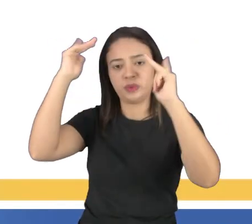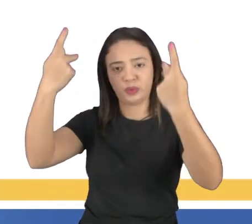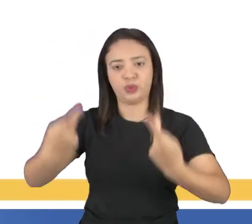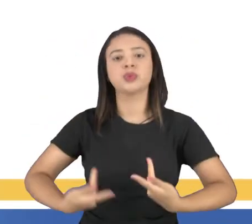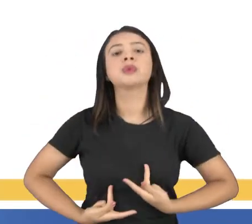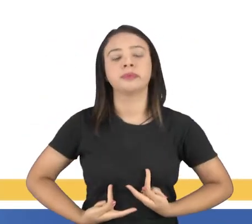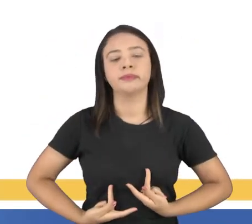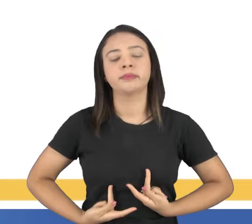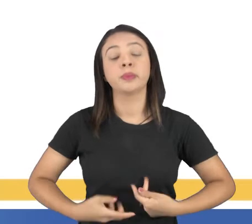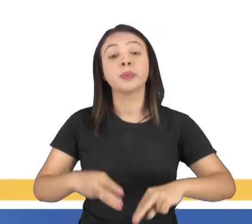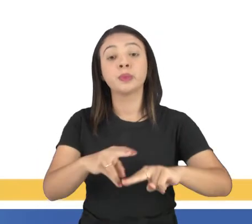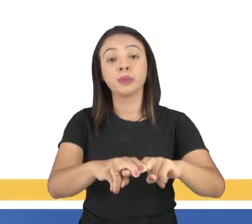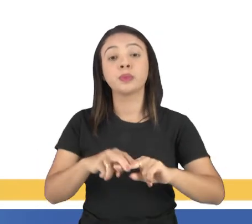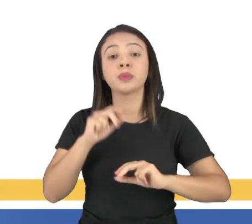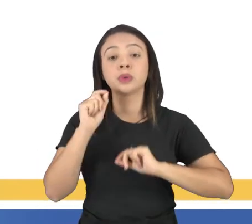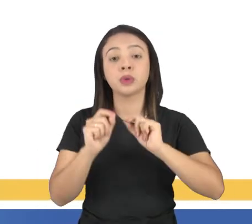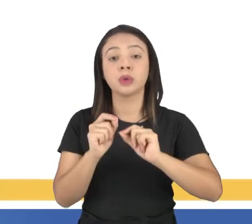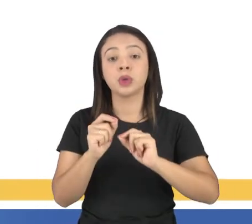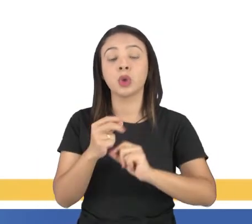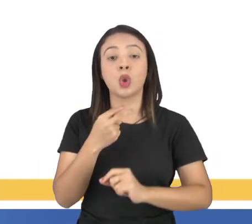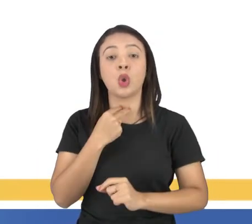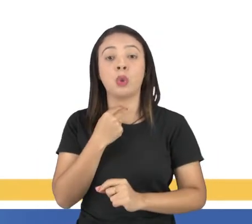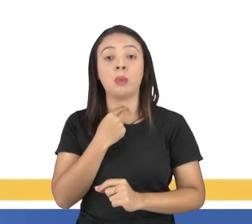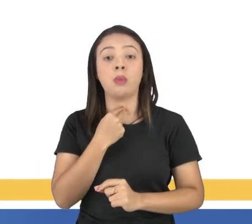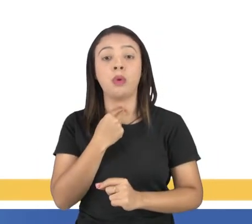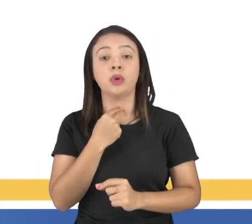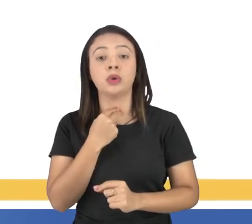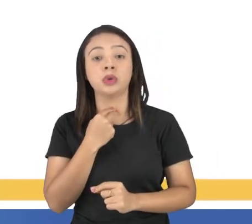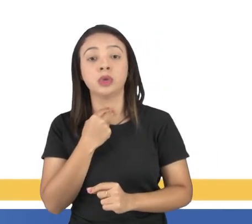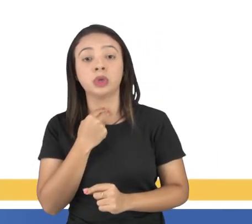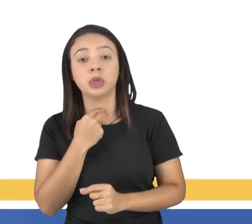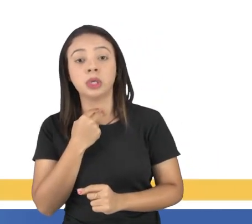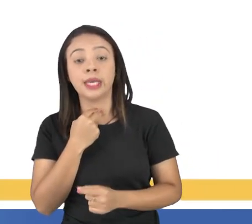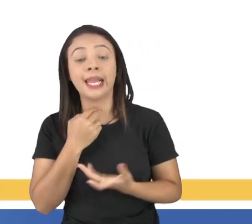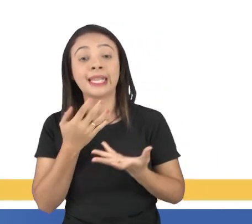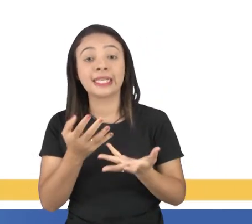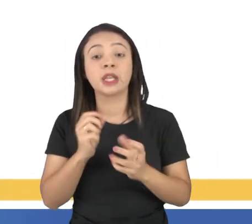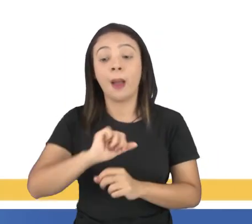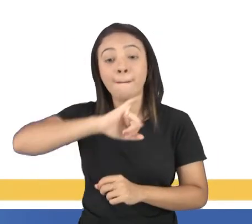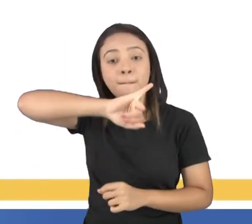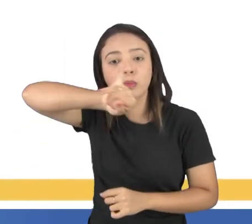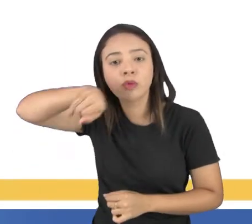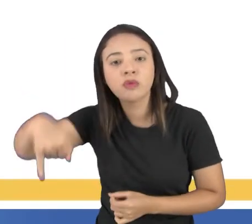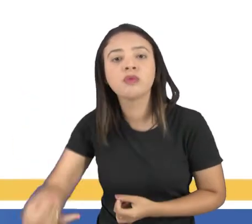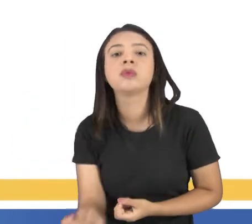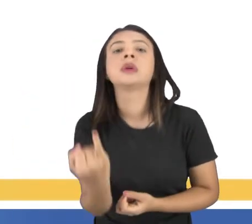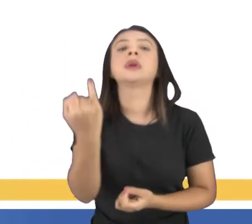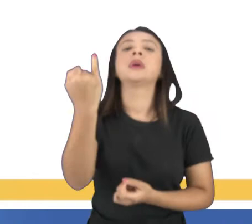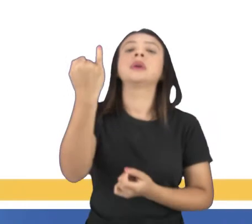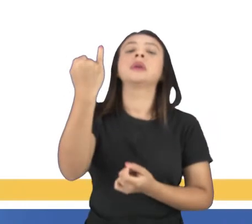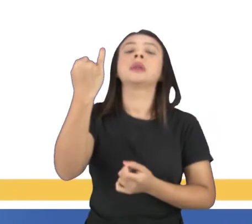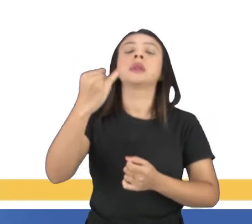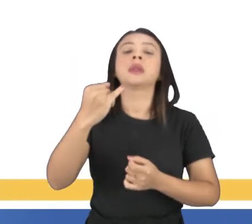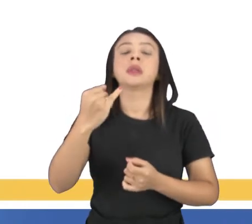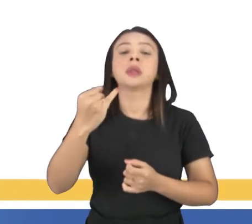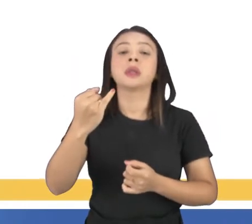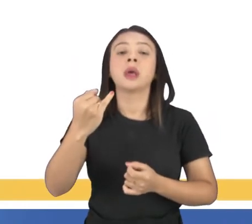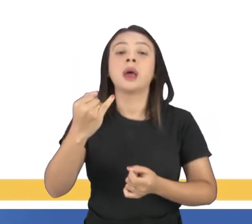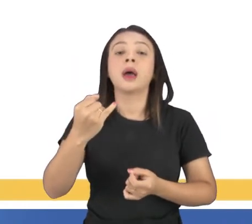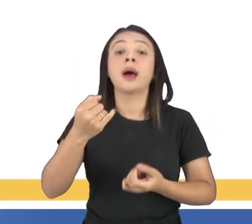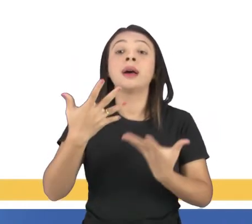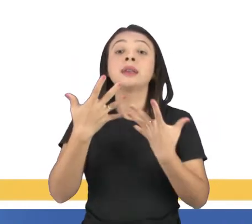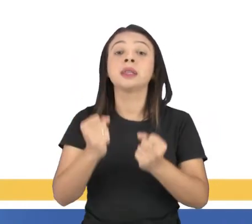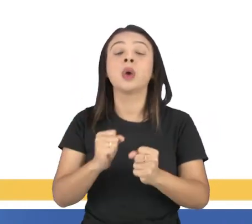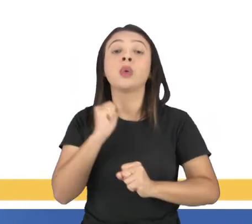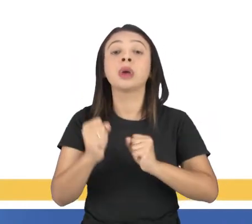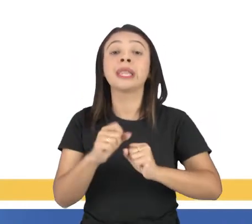Dessa maneira, sem abandonar a luta pela oportunidade de serem iguais, os novos movimentos sociais afirmam o direito